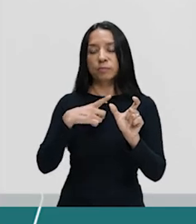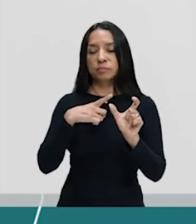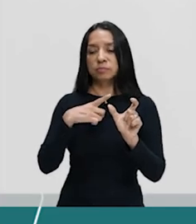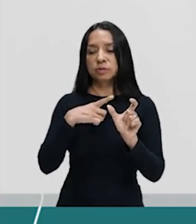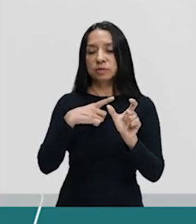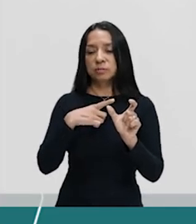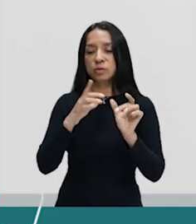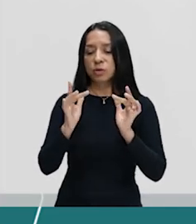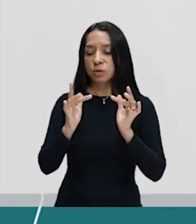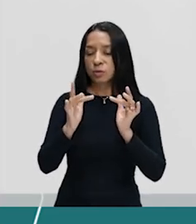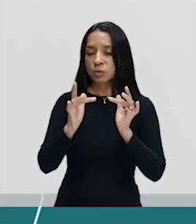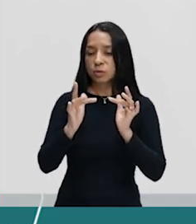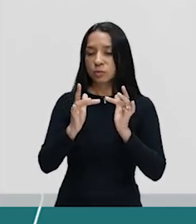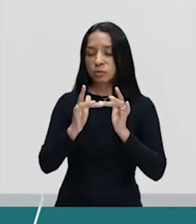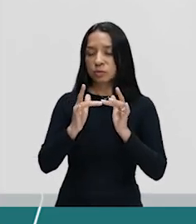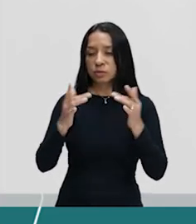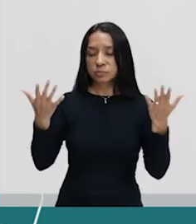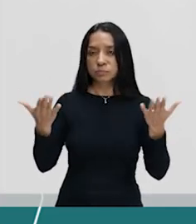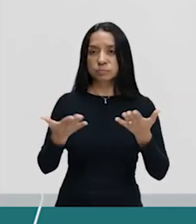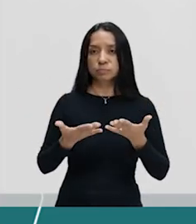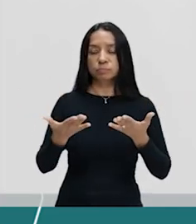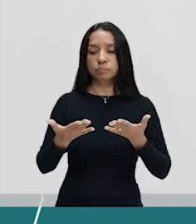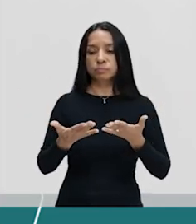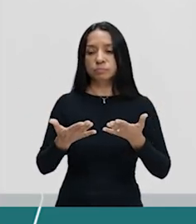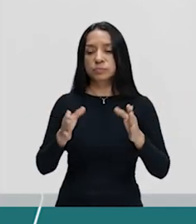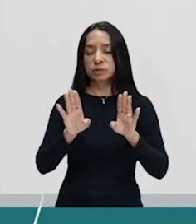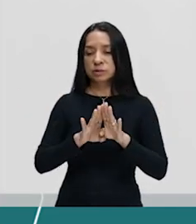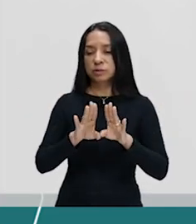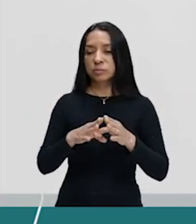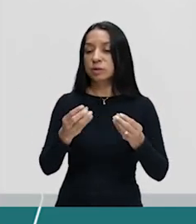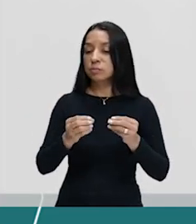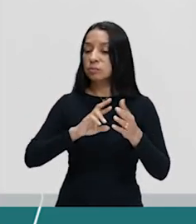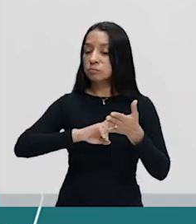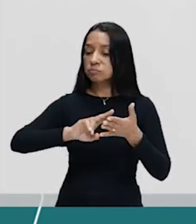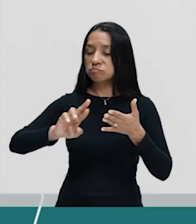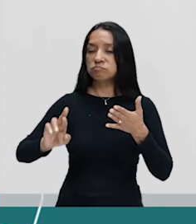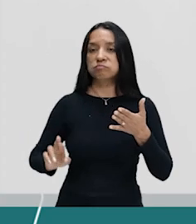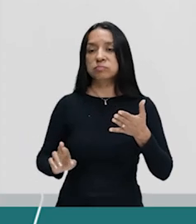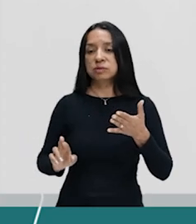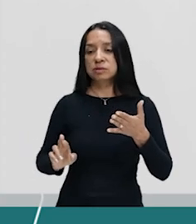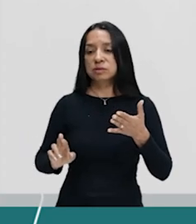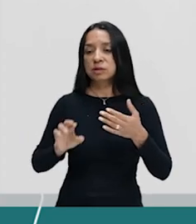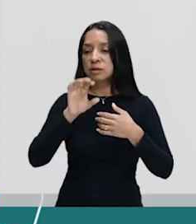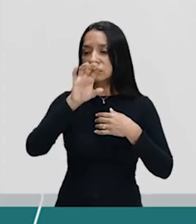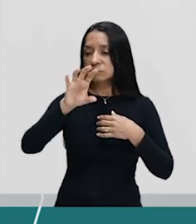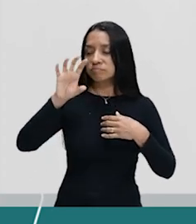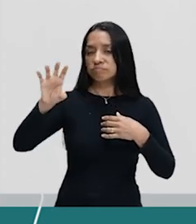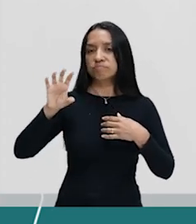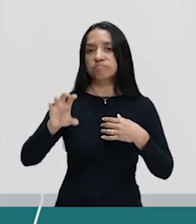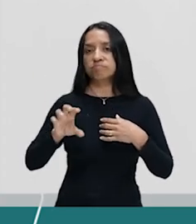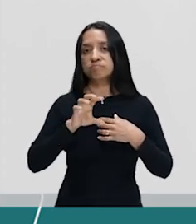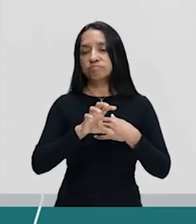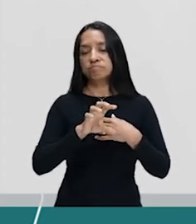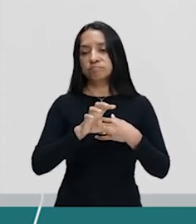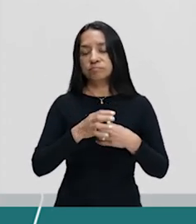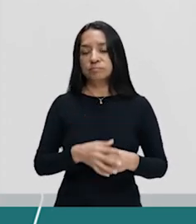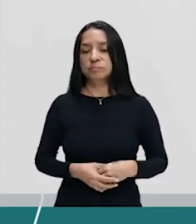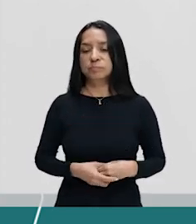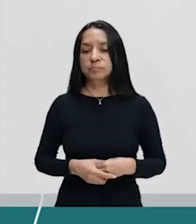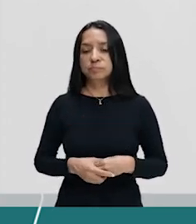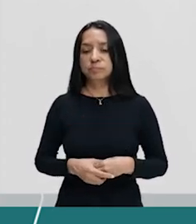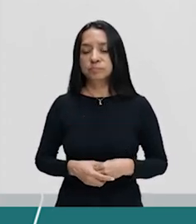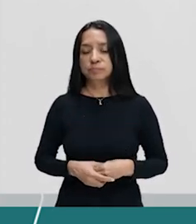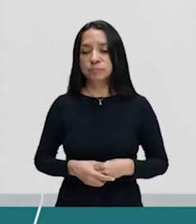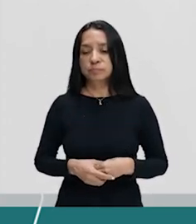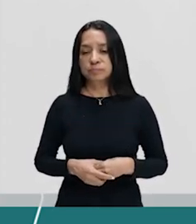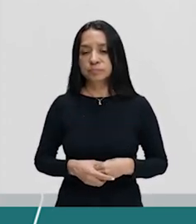temos contato atualmente, tá? E também muito varia de região, tá certo?